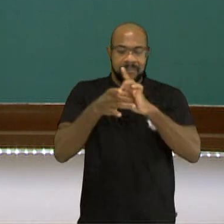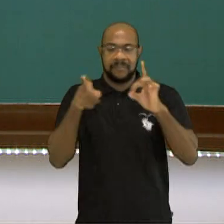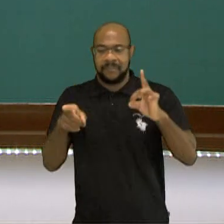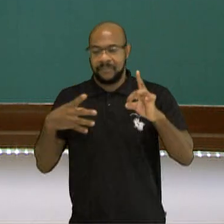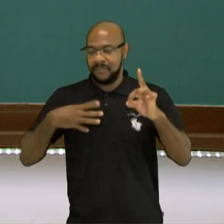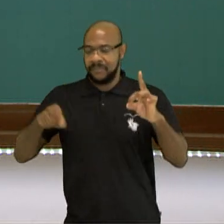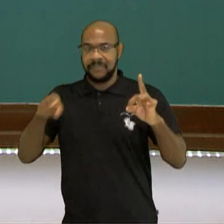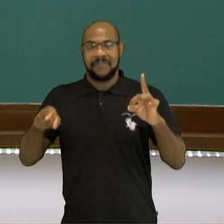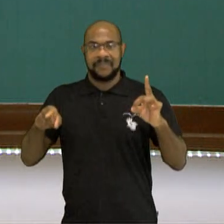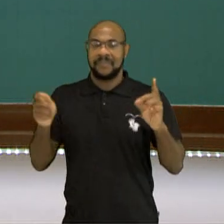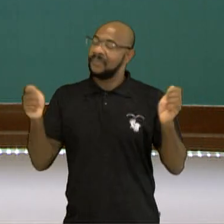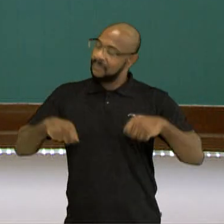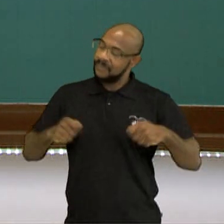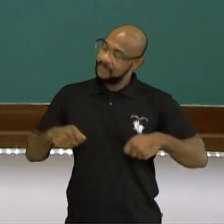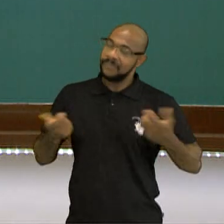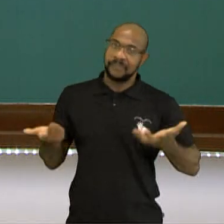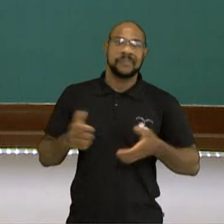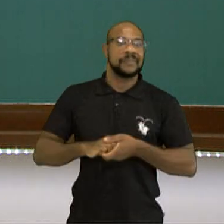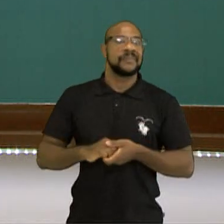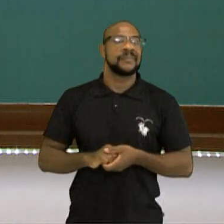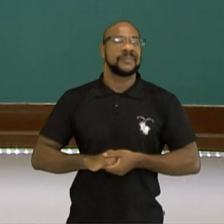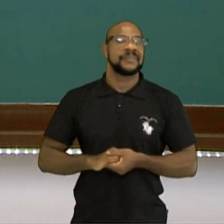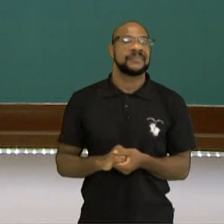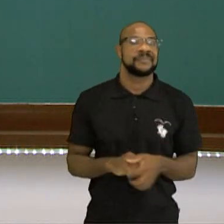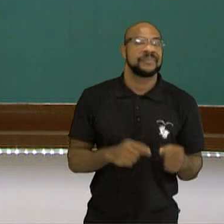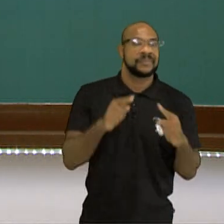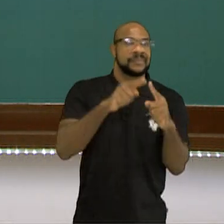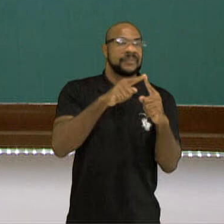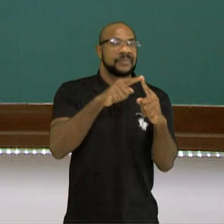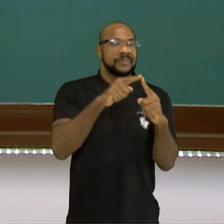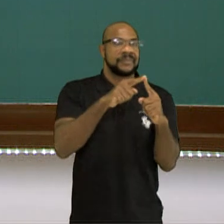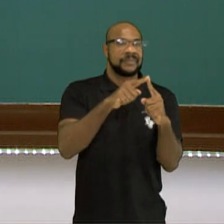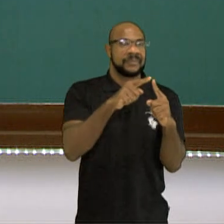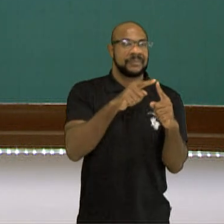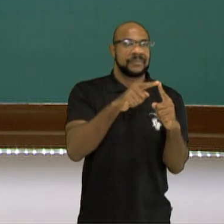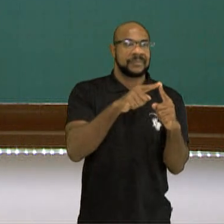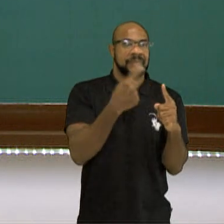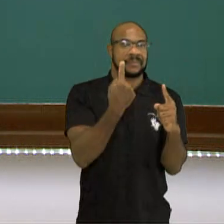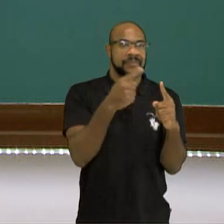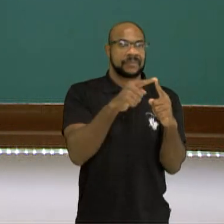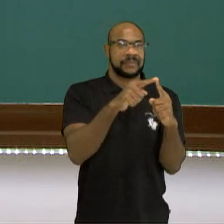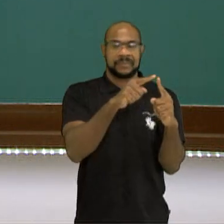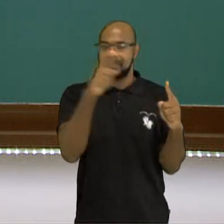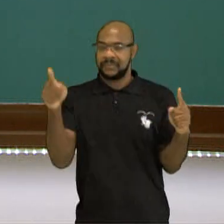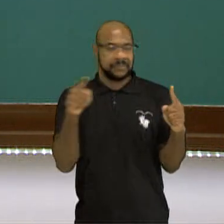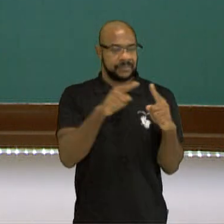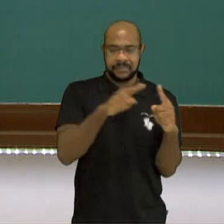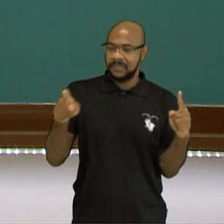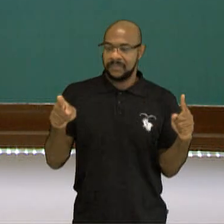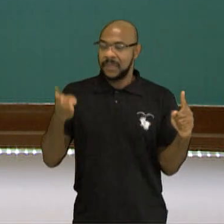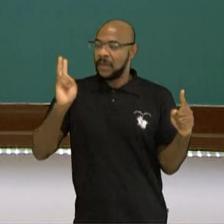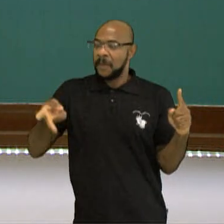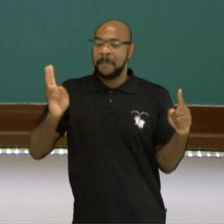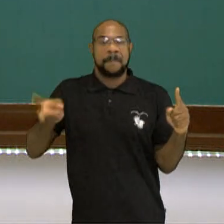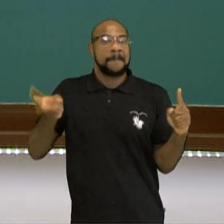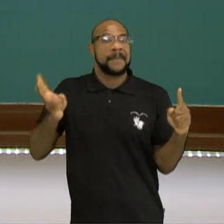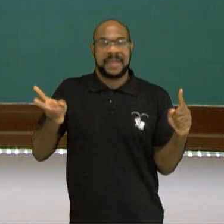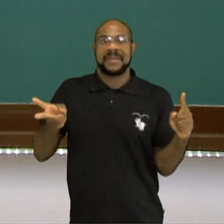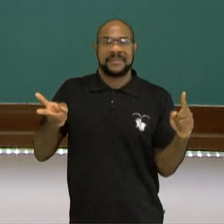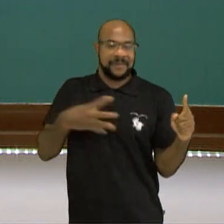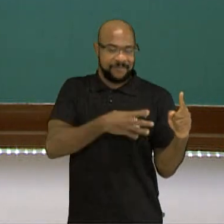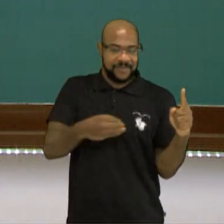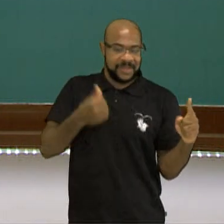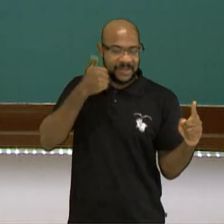A e do filho B, que são os irmãos gêmeos, saiu uma flechinha, mas foi para a mesma mãe. Isso pode, tá?